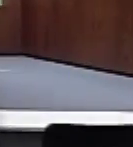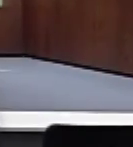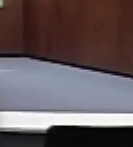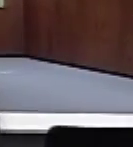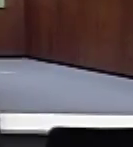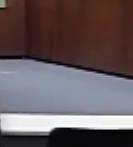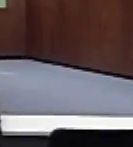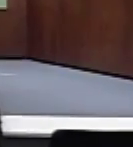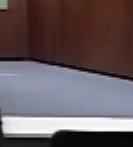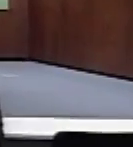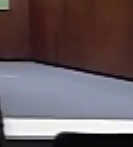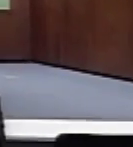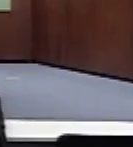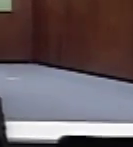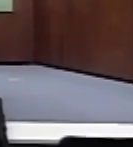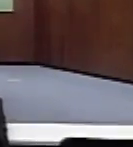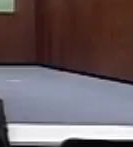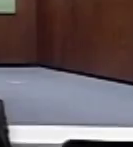Eu convido.